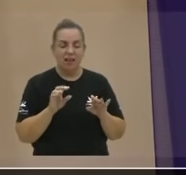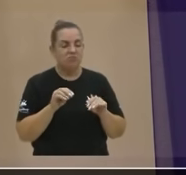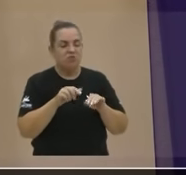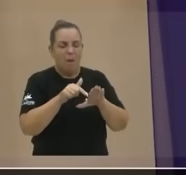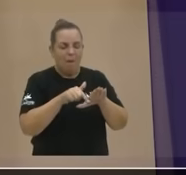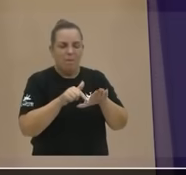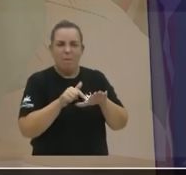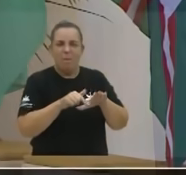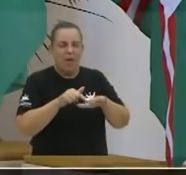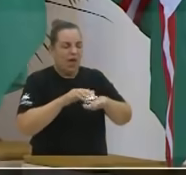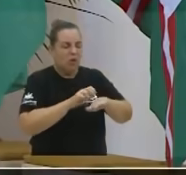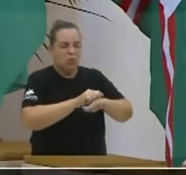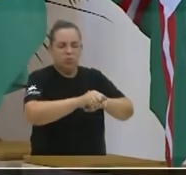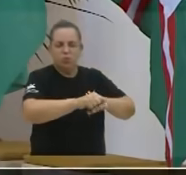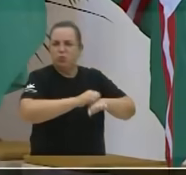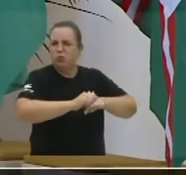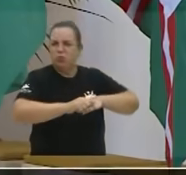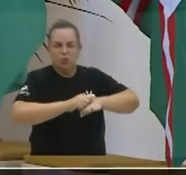pés.